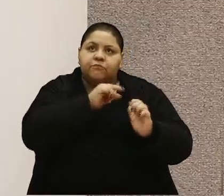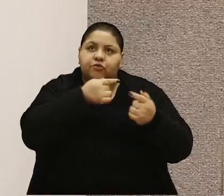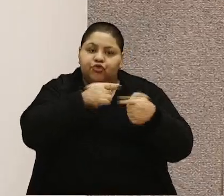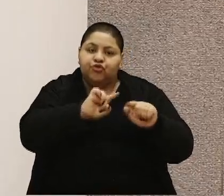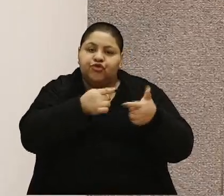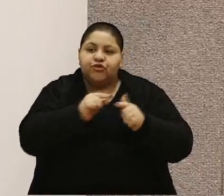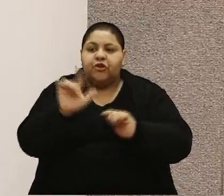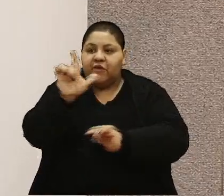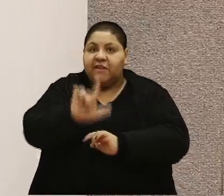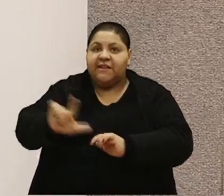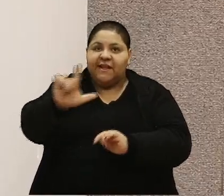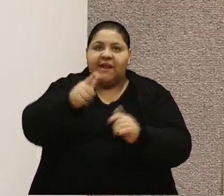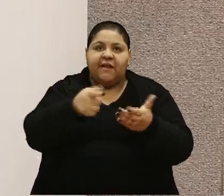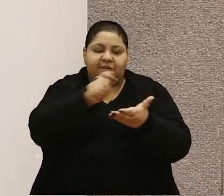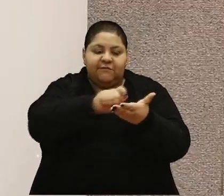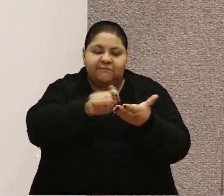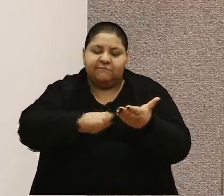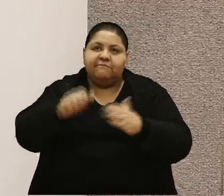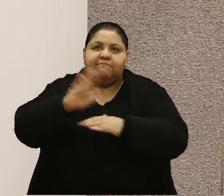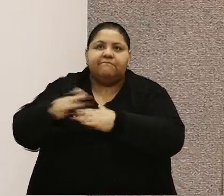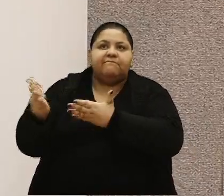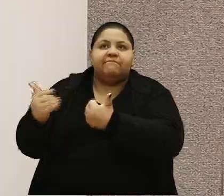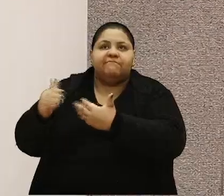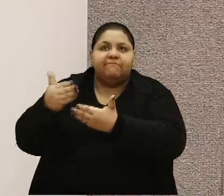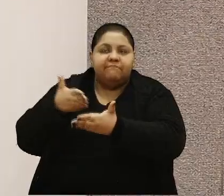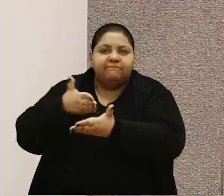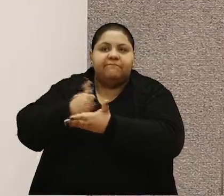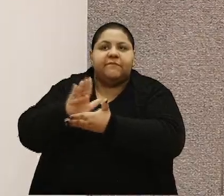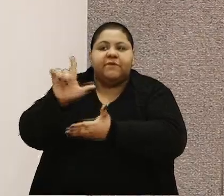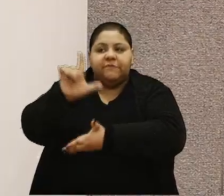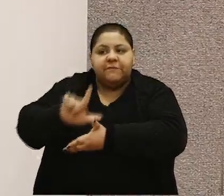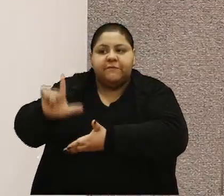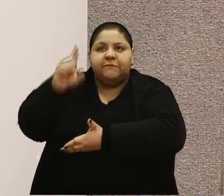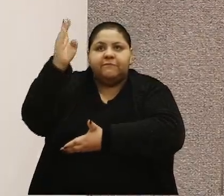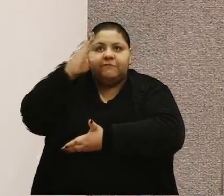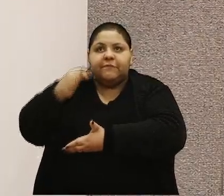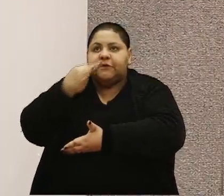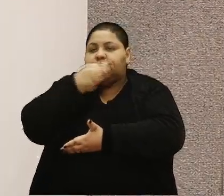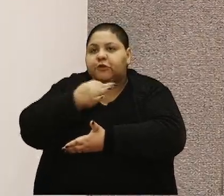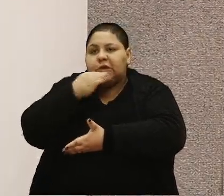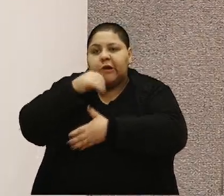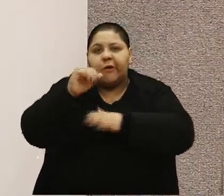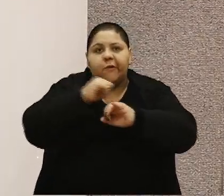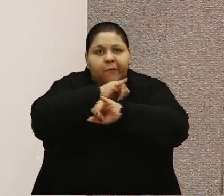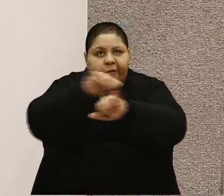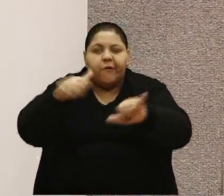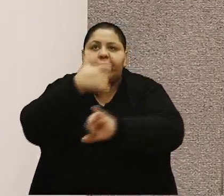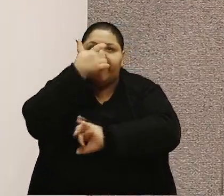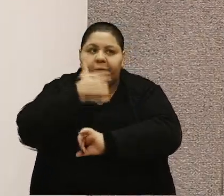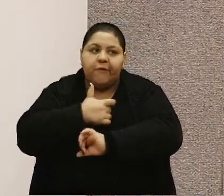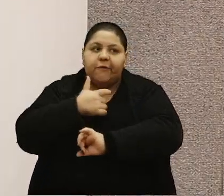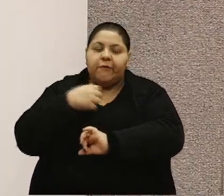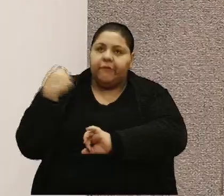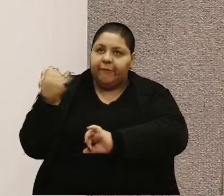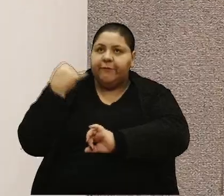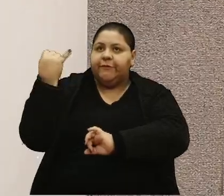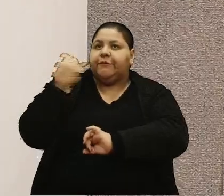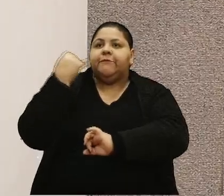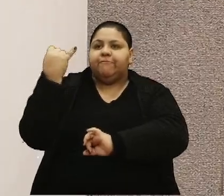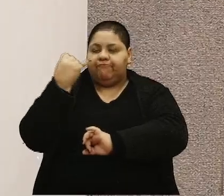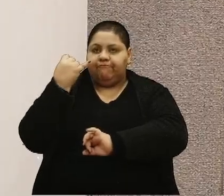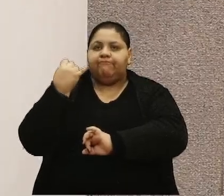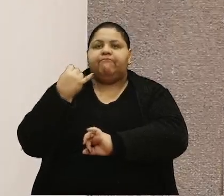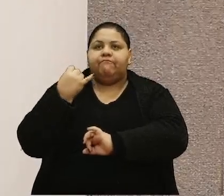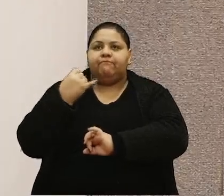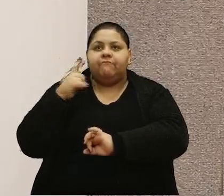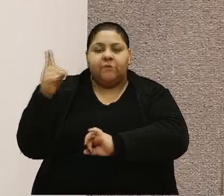literário de escrever, e quantos mais jovens participando da literatura brasileira, caxiense, promovendo isso, eu acho que é muito importante e notório,